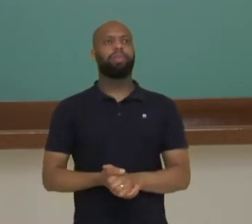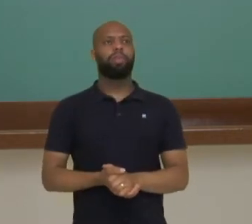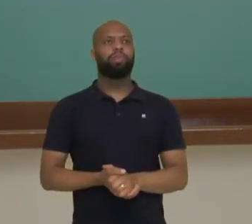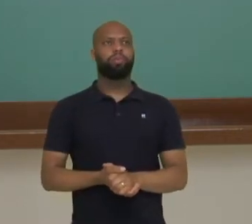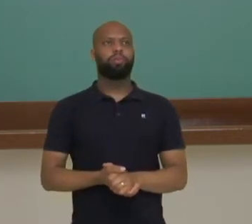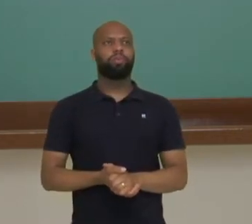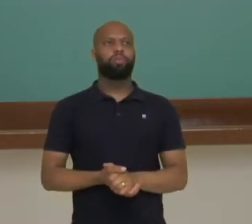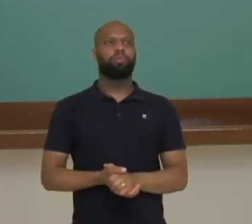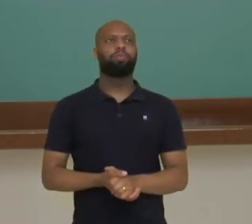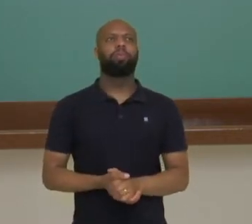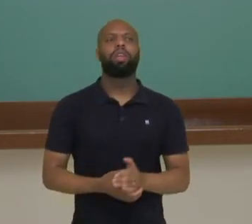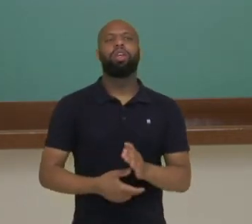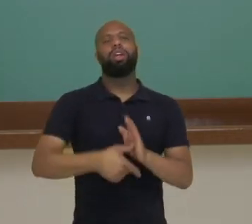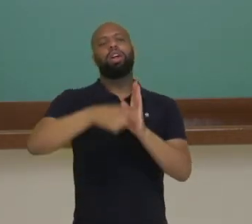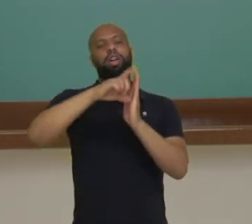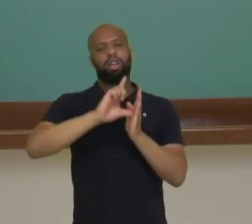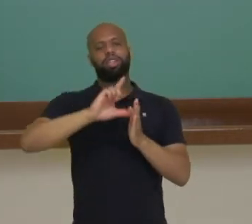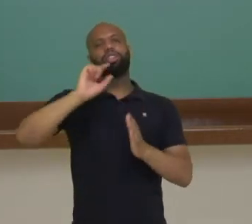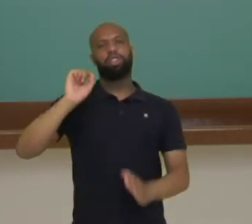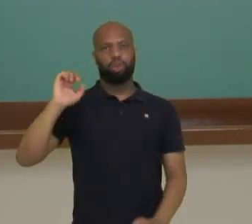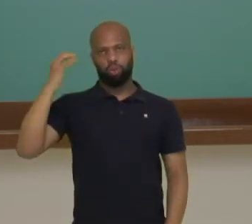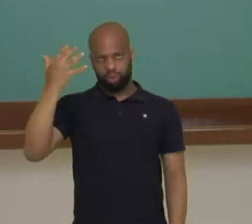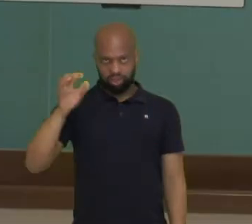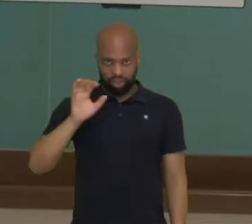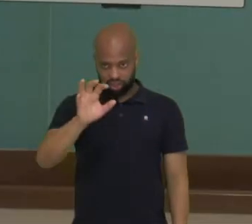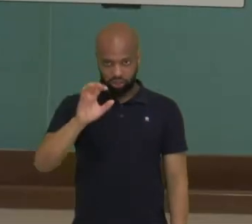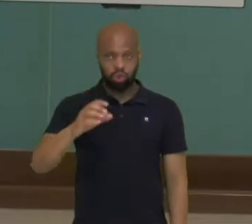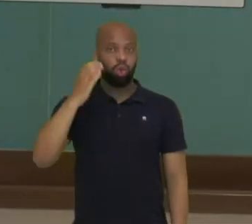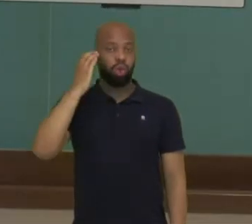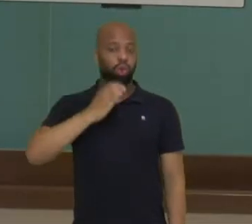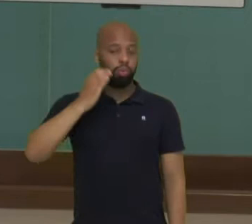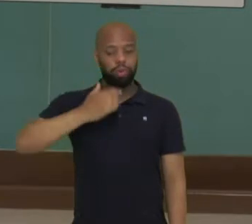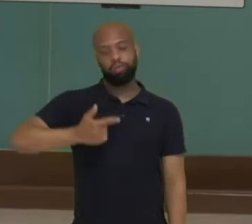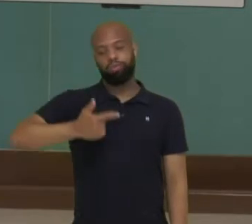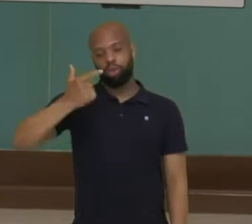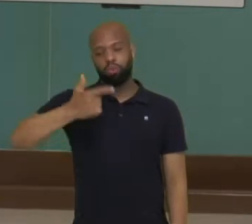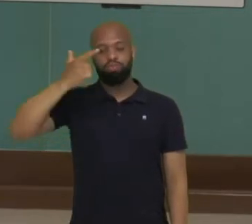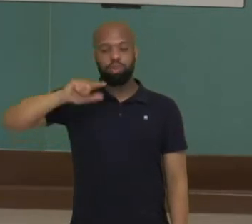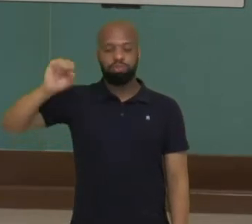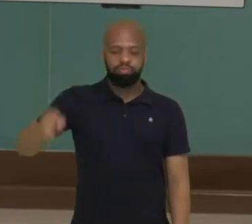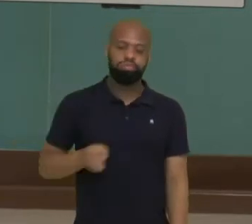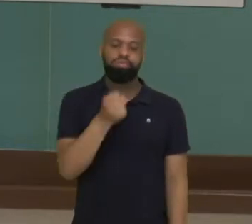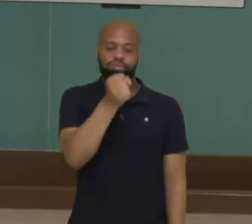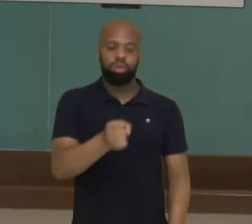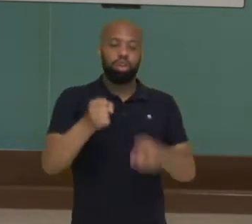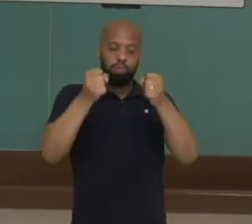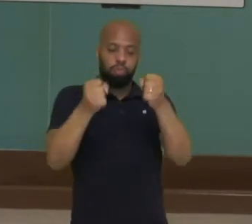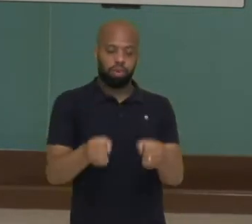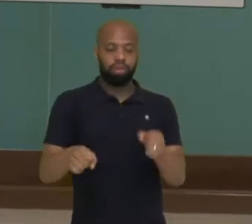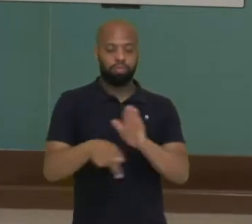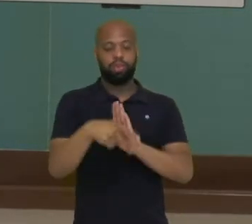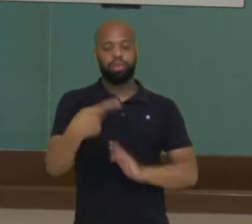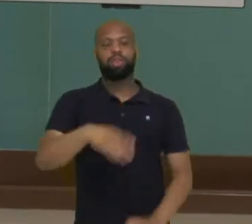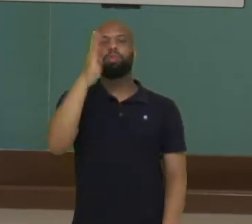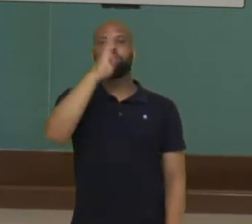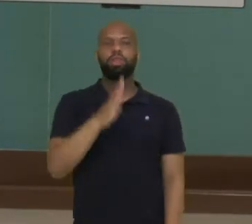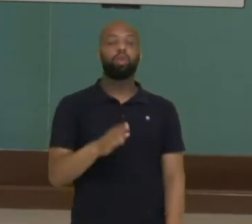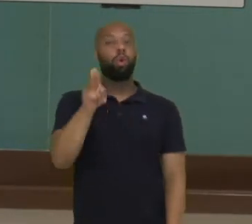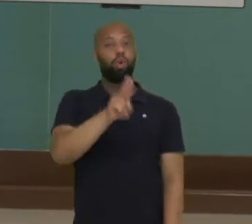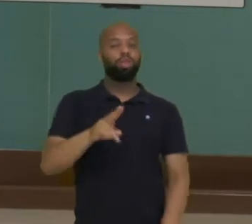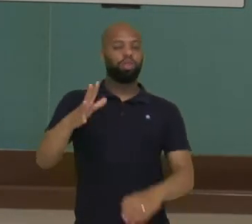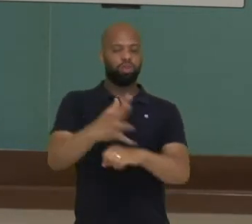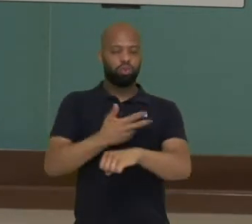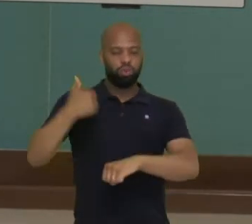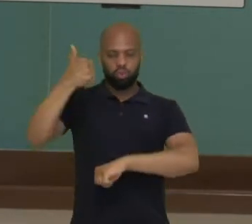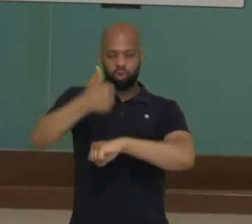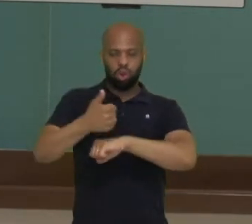Bom, antes de Dom Pedro II assumir o poder do Brasil através desse golpe da